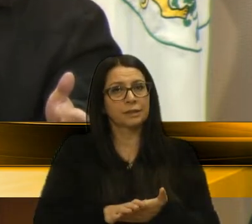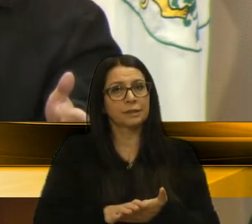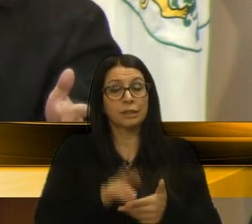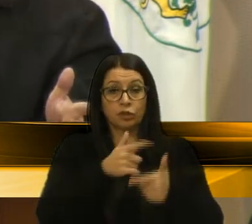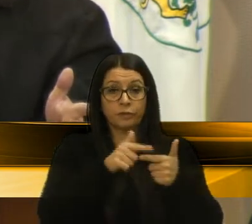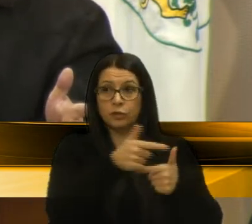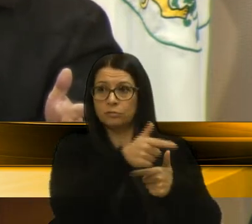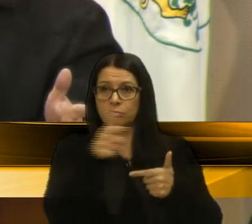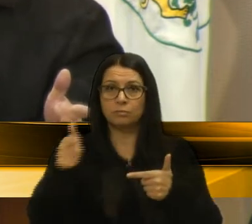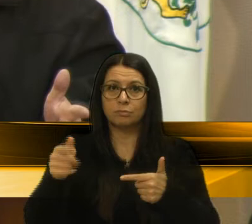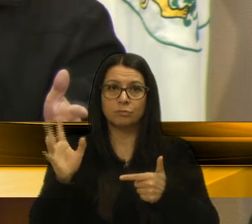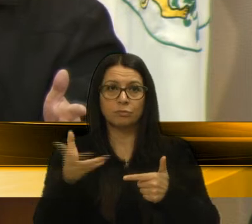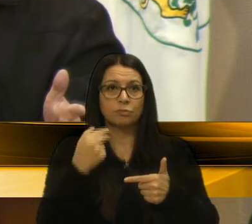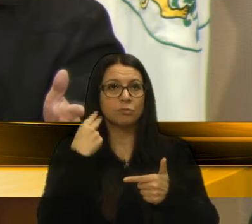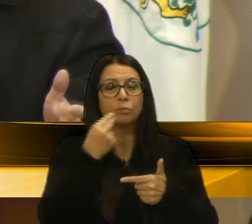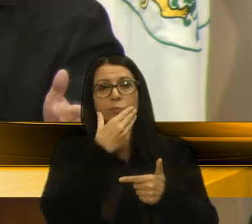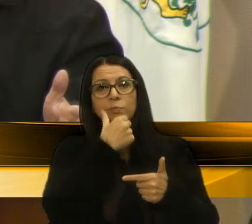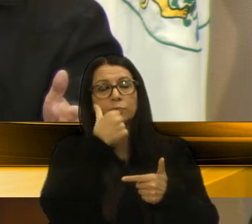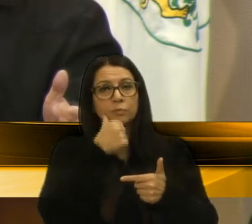os senhores, com as senhoras,